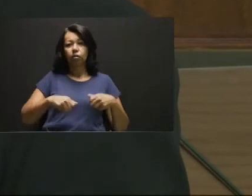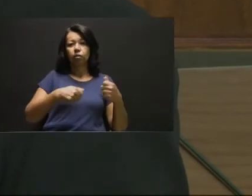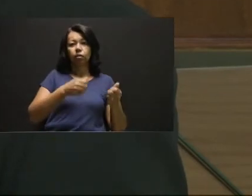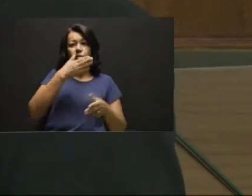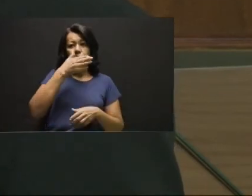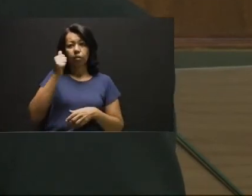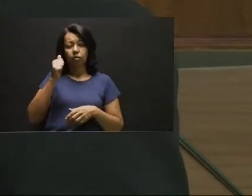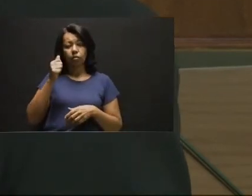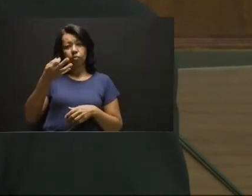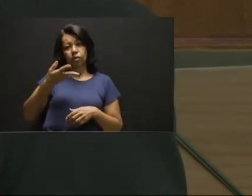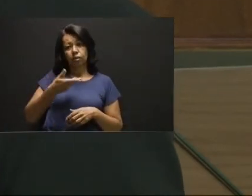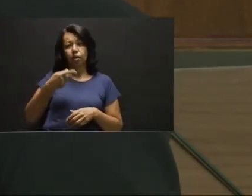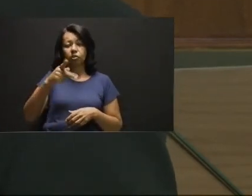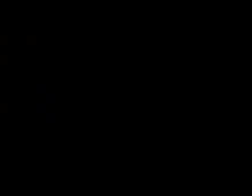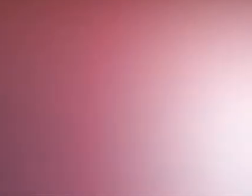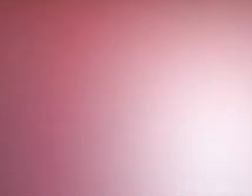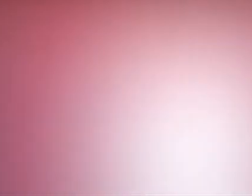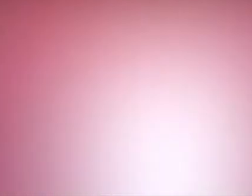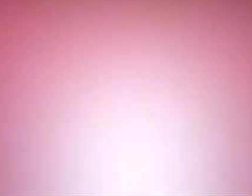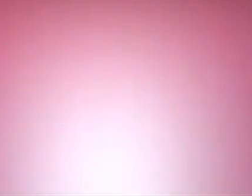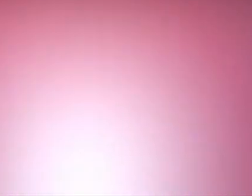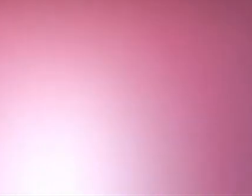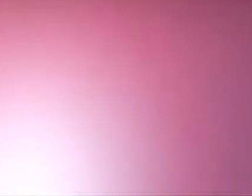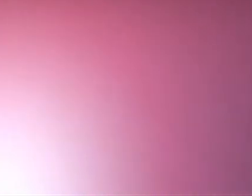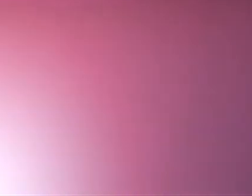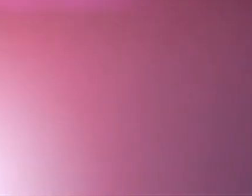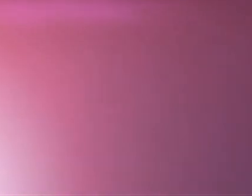melhor no transporte para nosso município